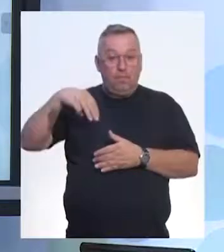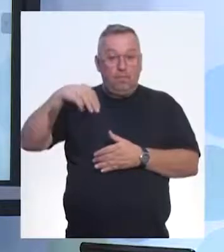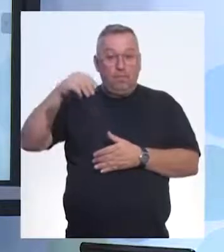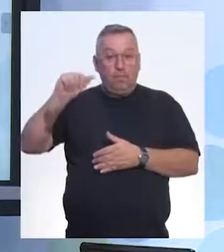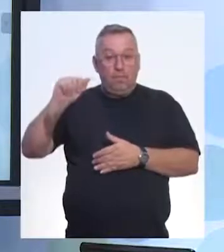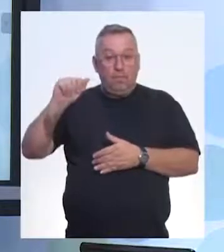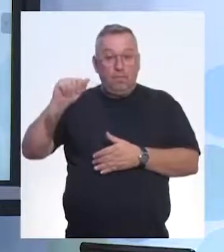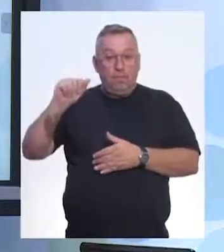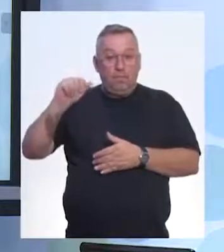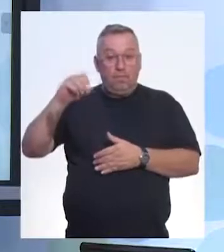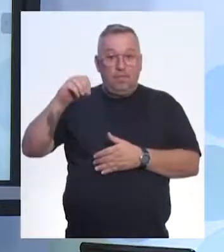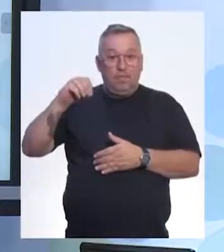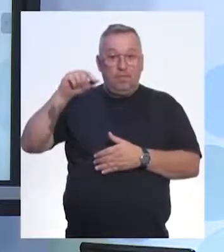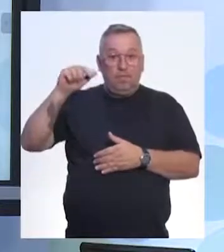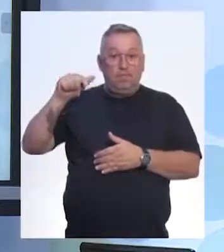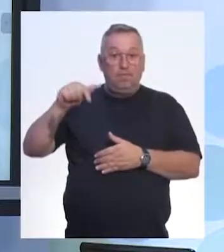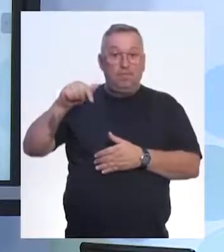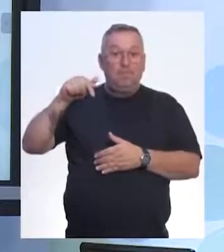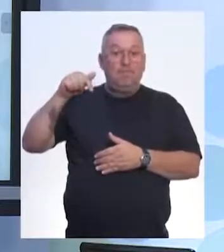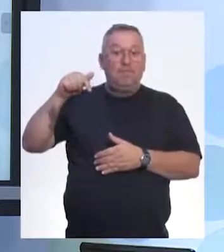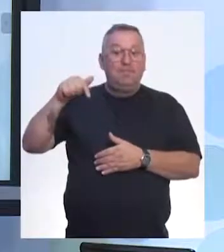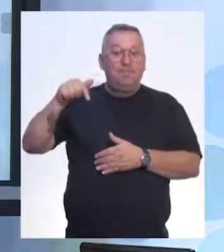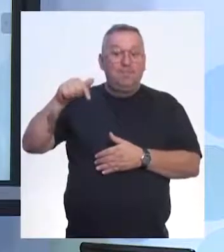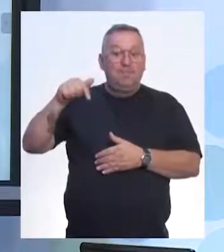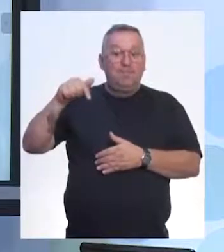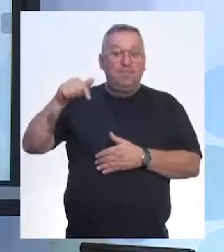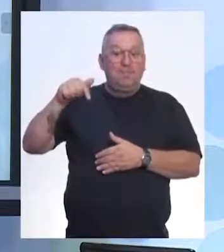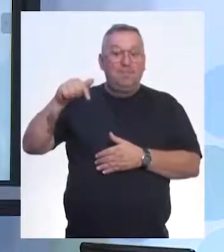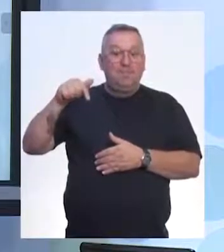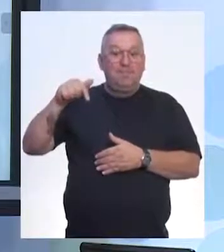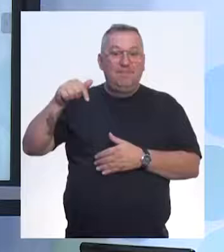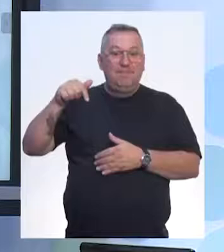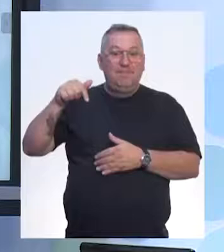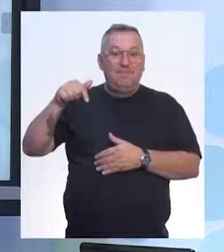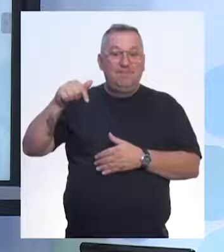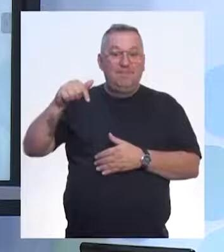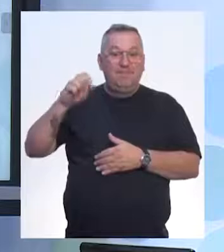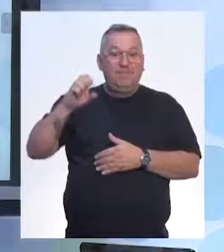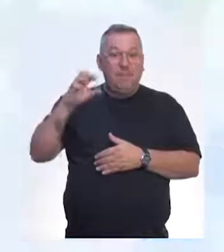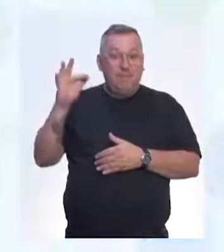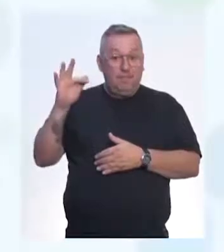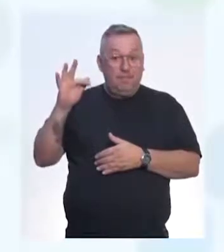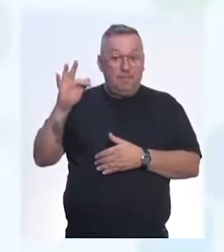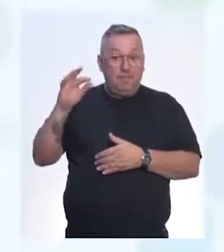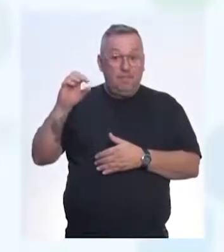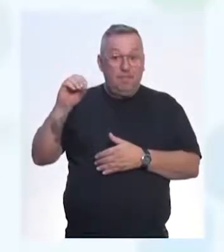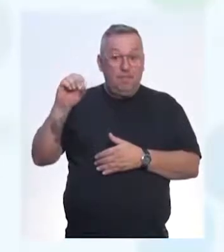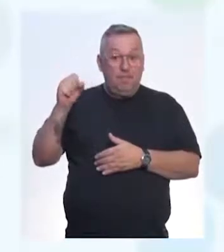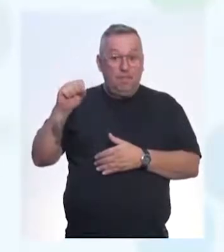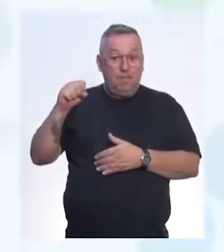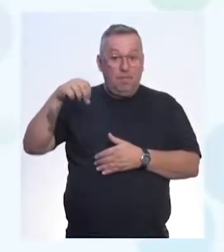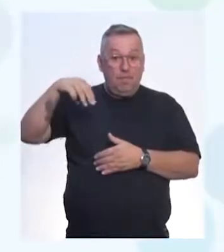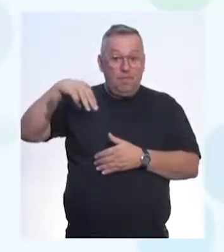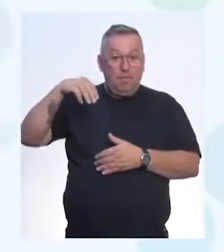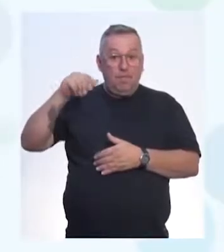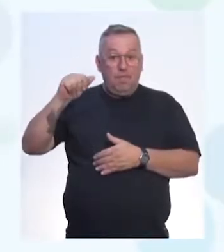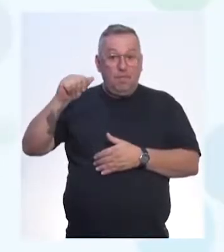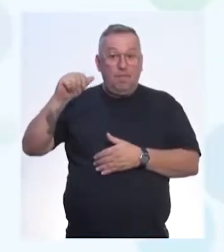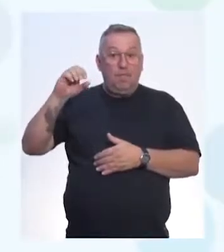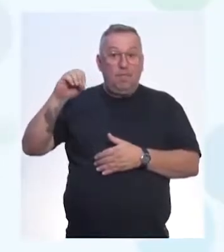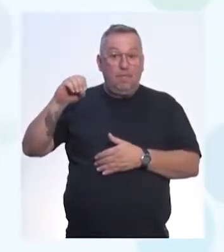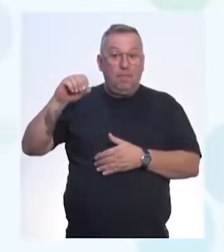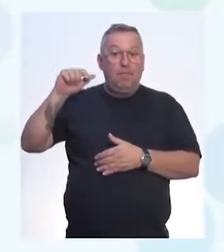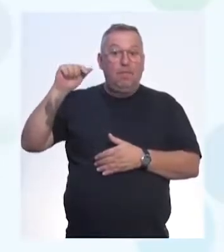08 MA 07. Então, frisando bem, EF 08